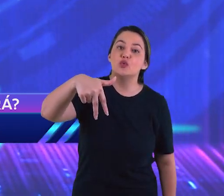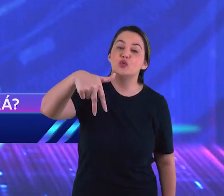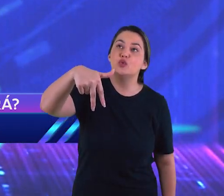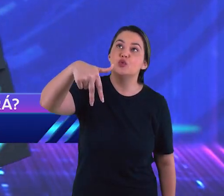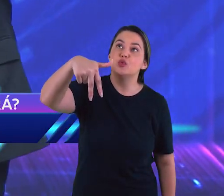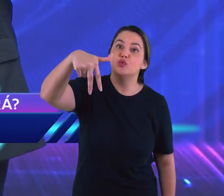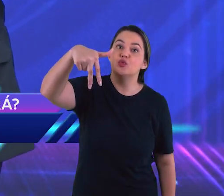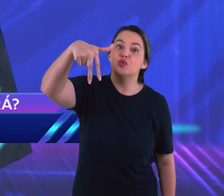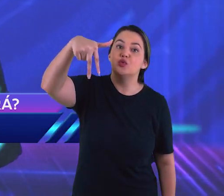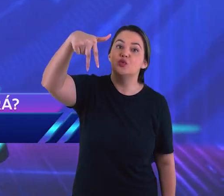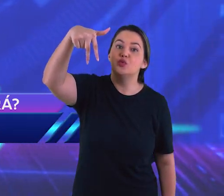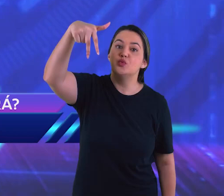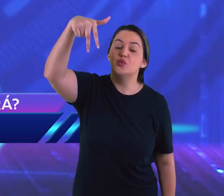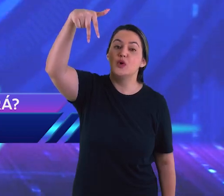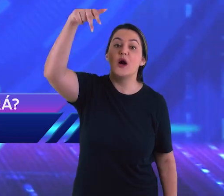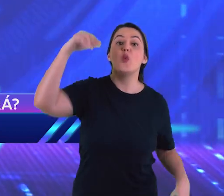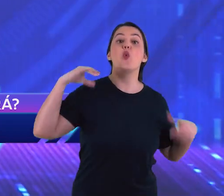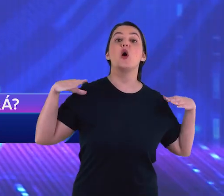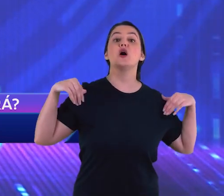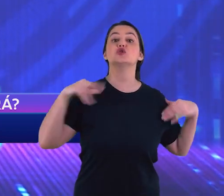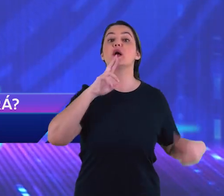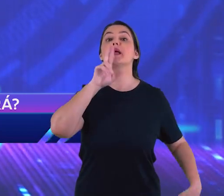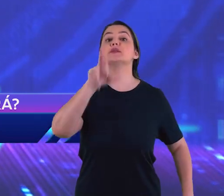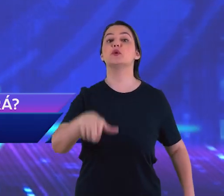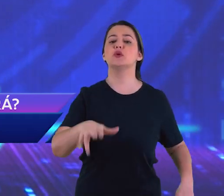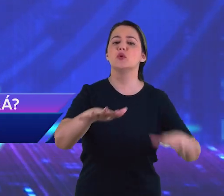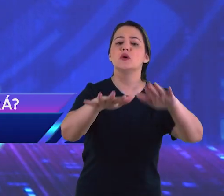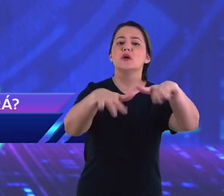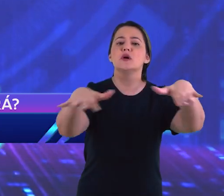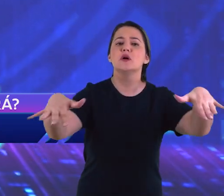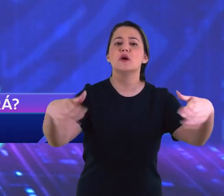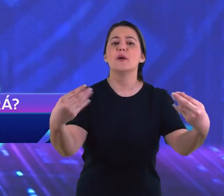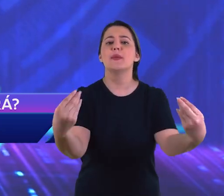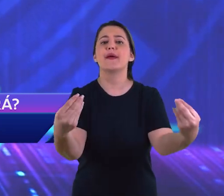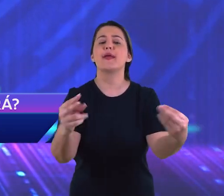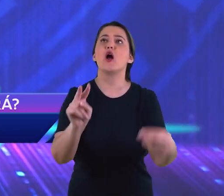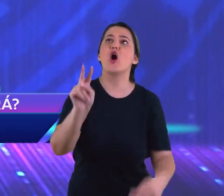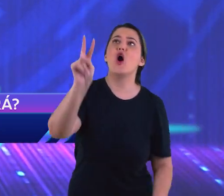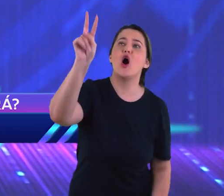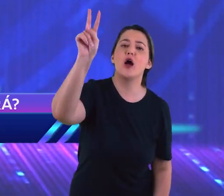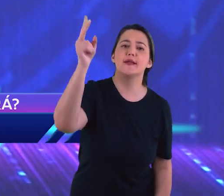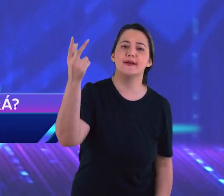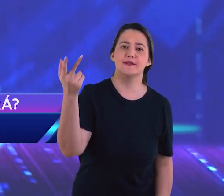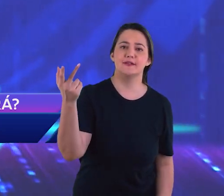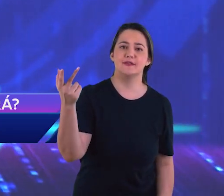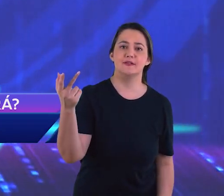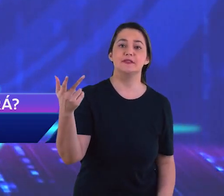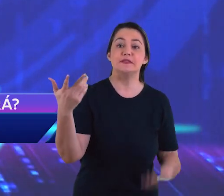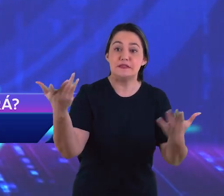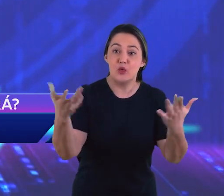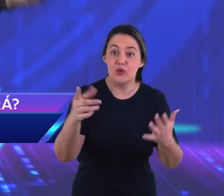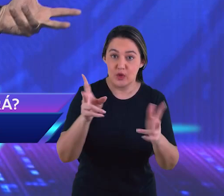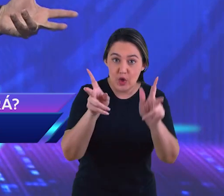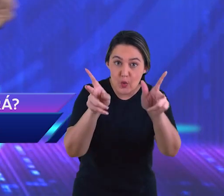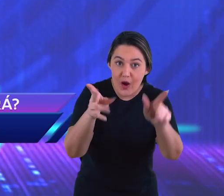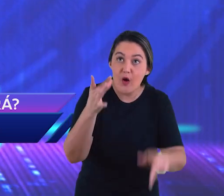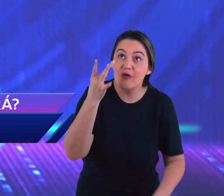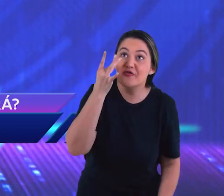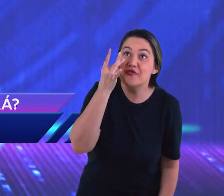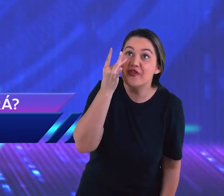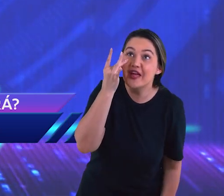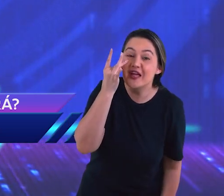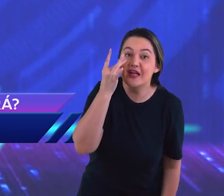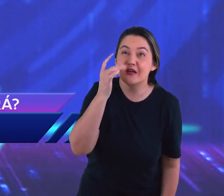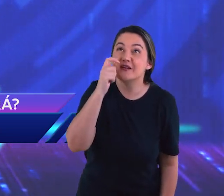E será dessa mesma forma que Jesus vai voltar. Ele virá visivelmente.